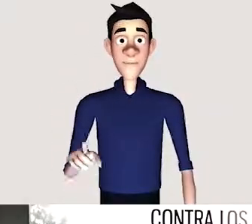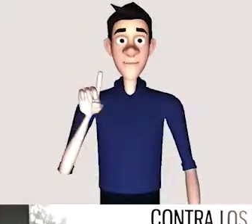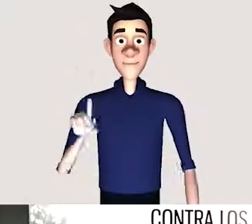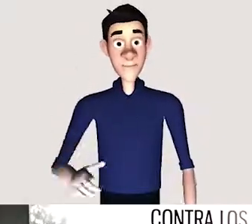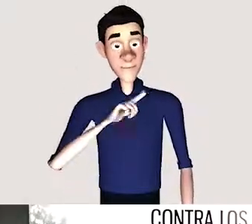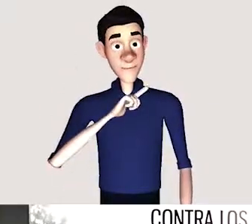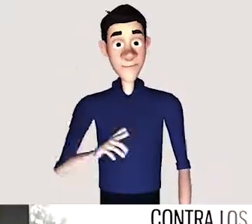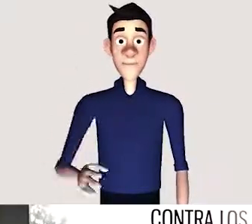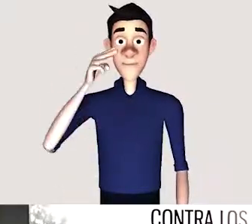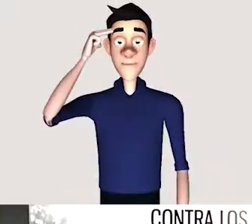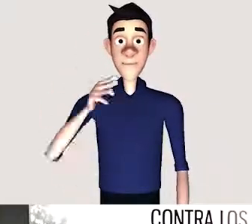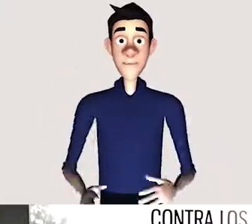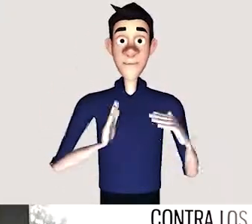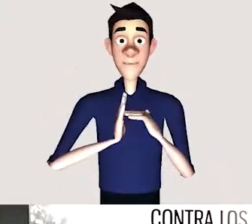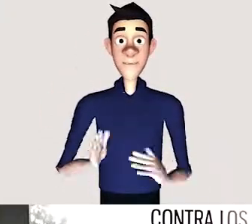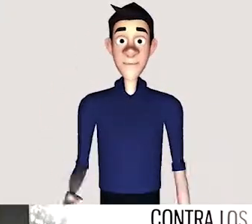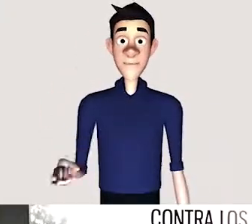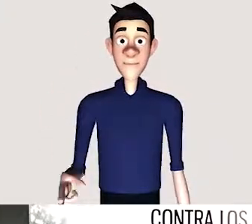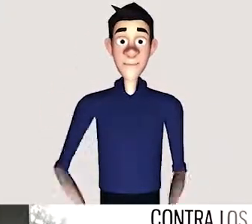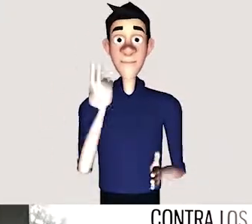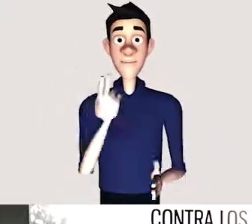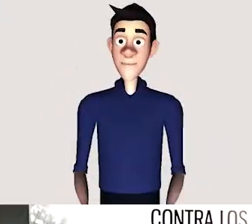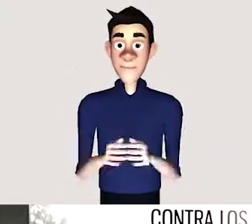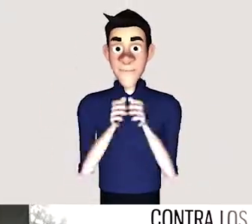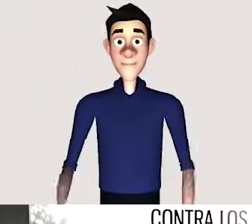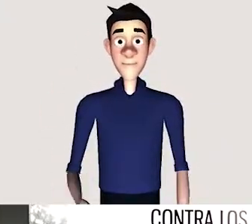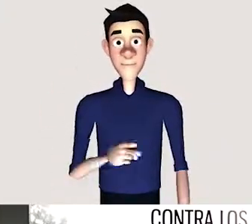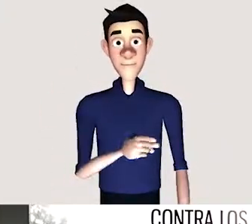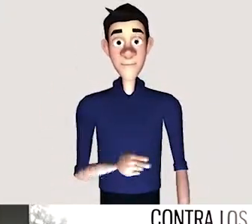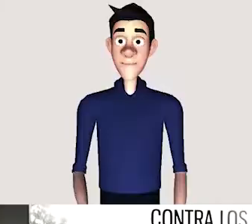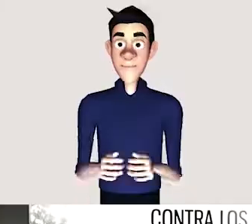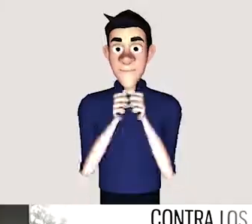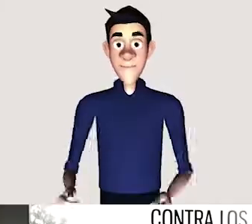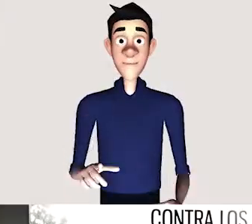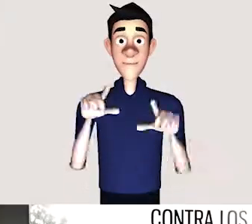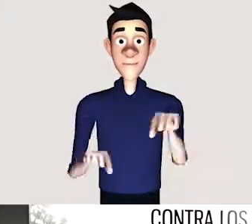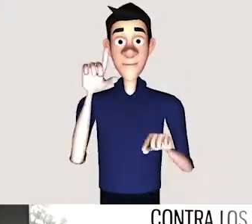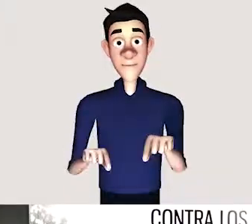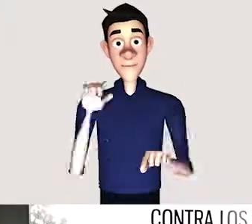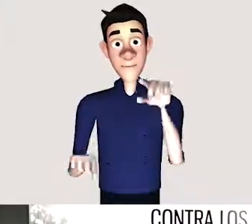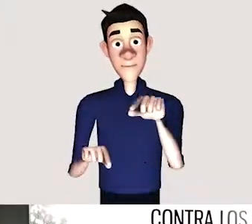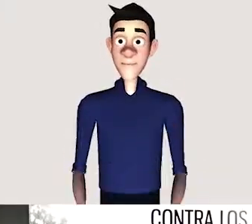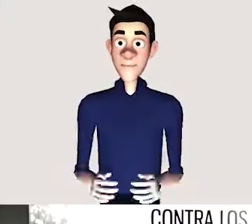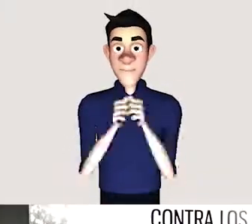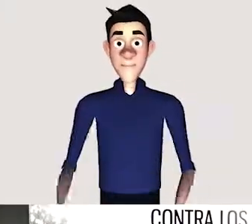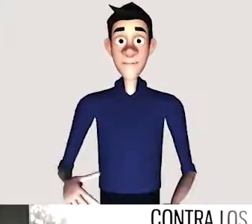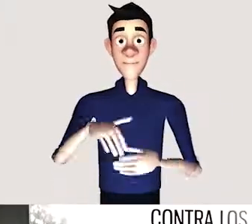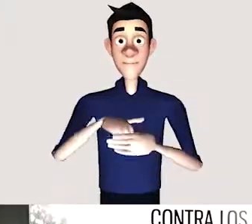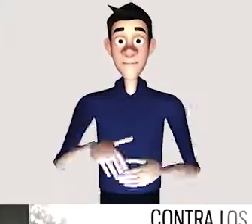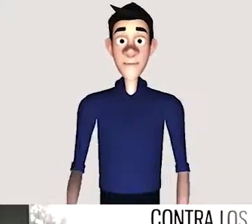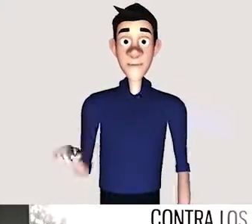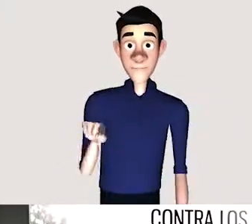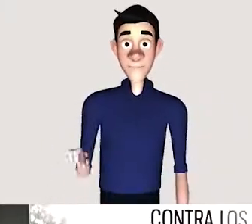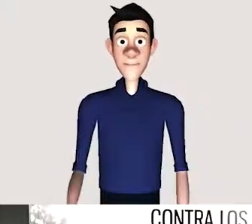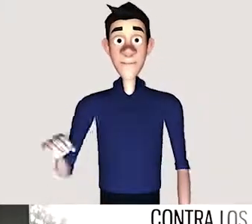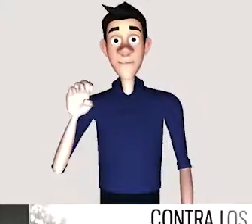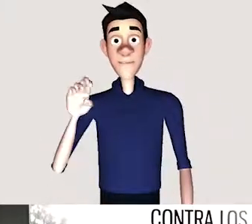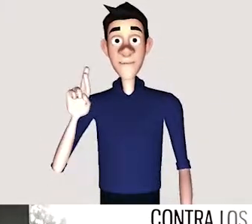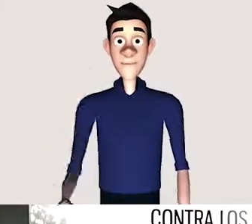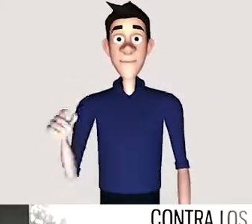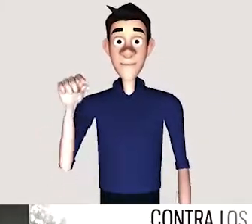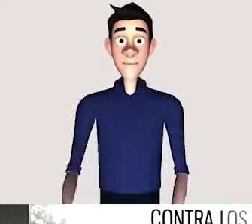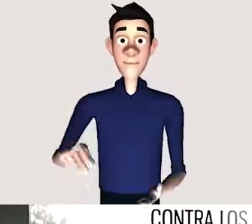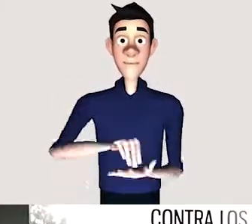ação a dimensão ideológica, né? A ação política sobre a memória.